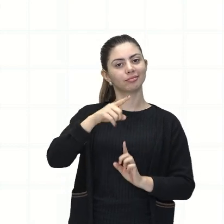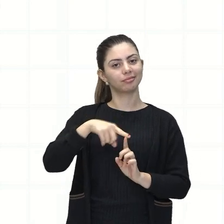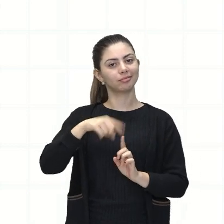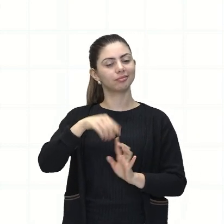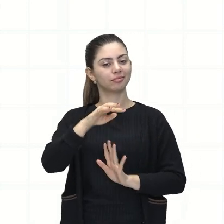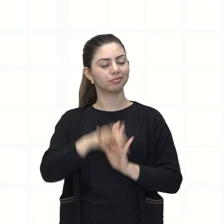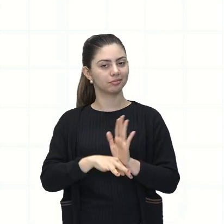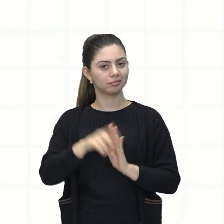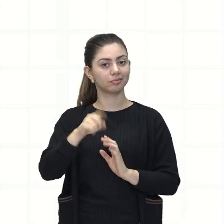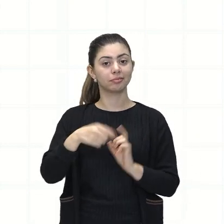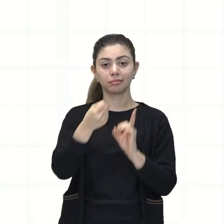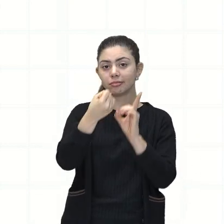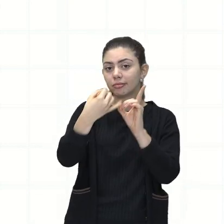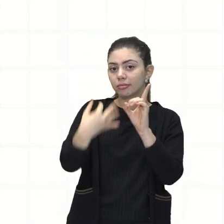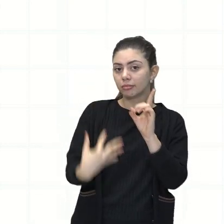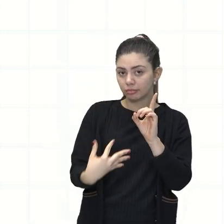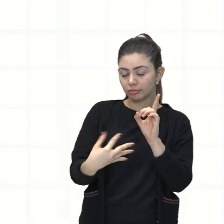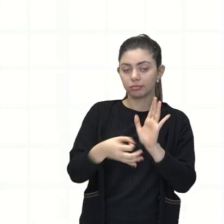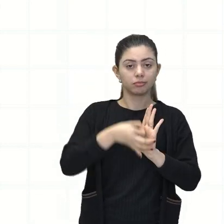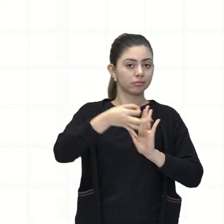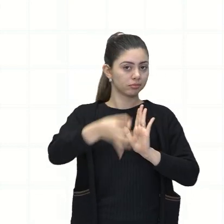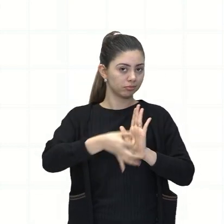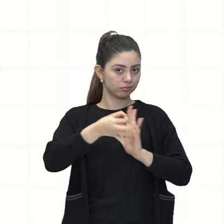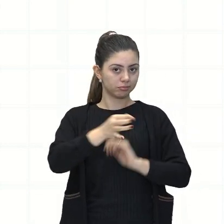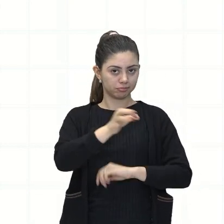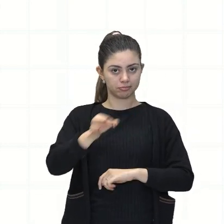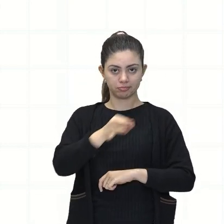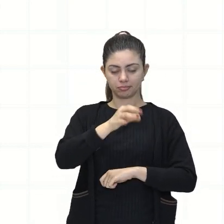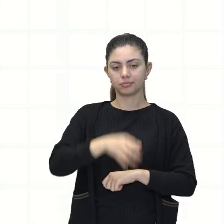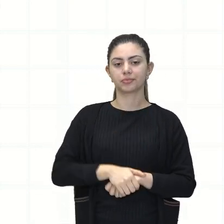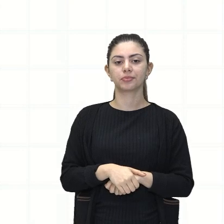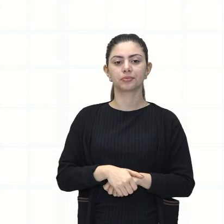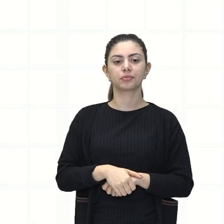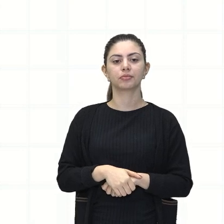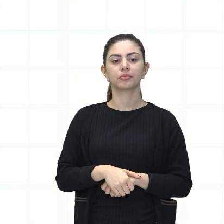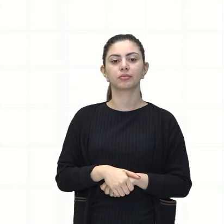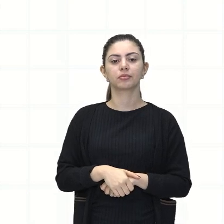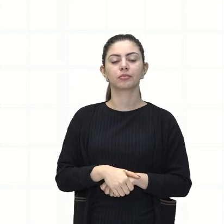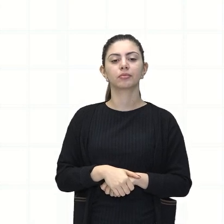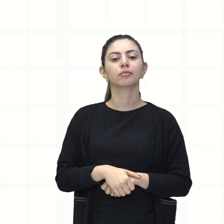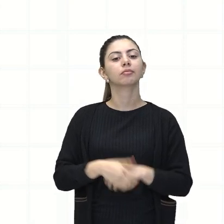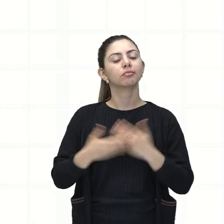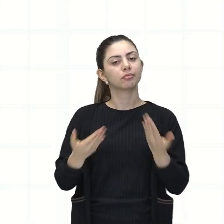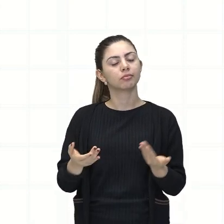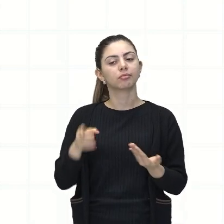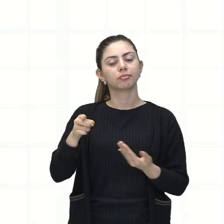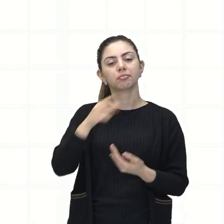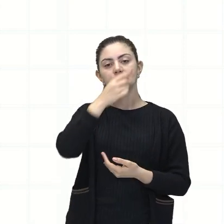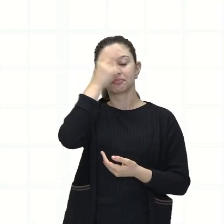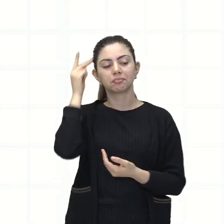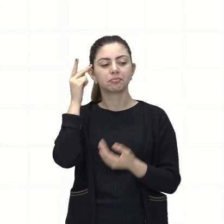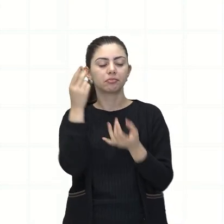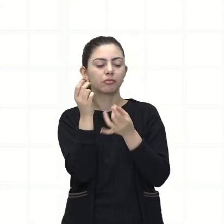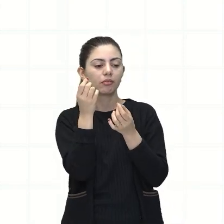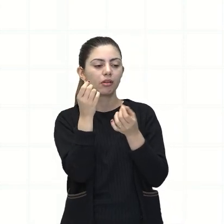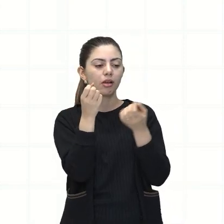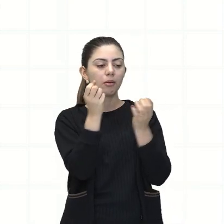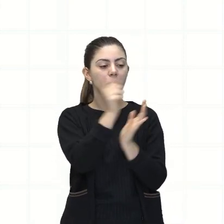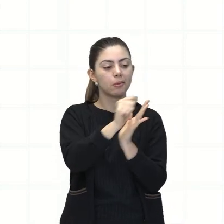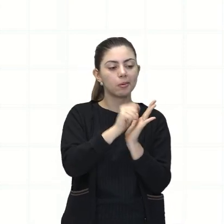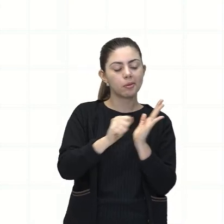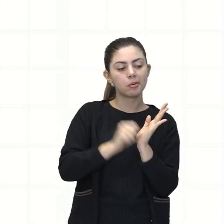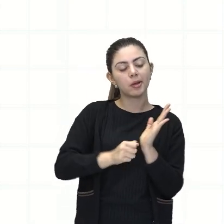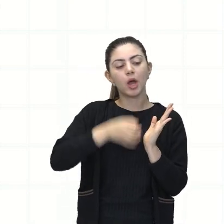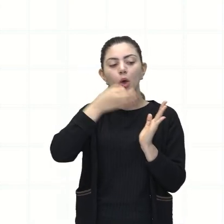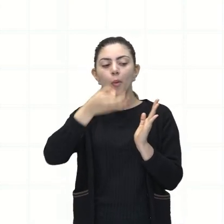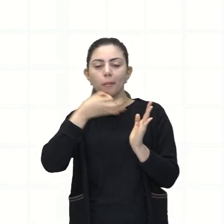texto dissertativo argumentativo, né? Então, ele vai escrever, né, vai comentar, vai falar e